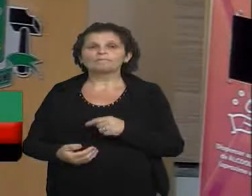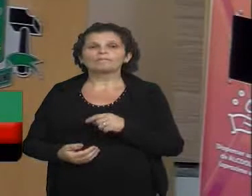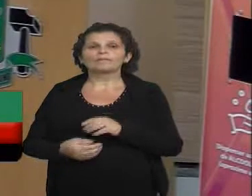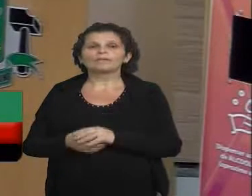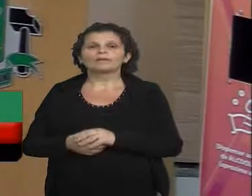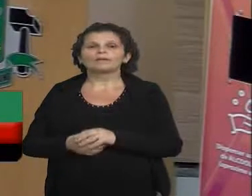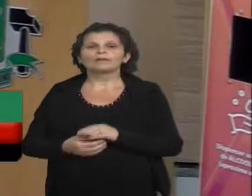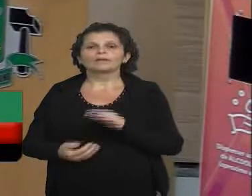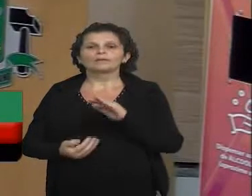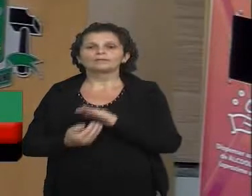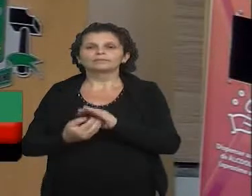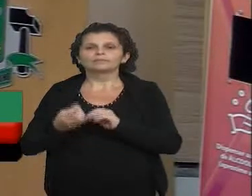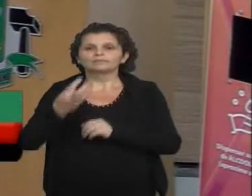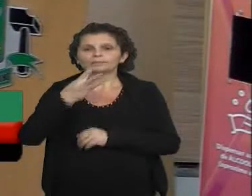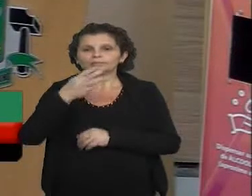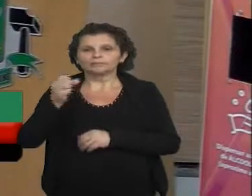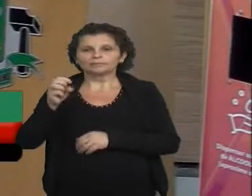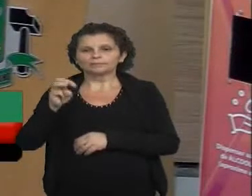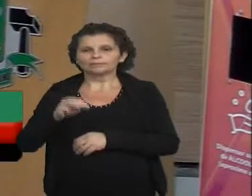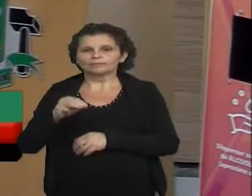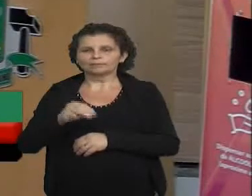Excelência dispõe de 30 minutos.